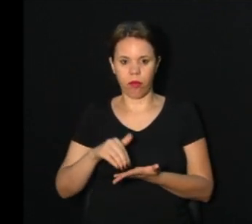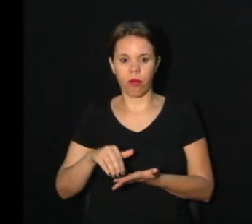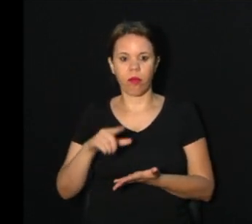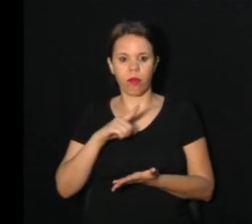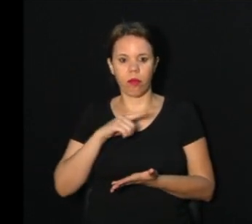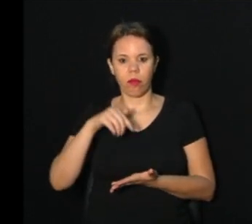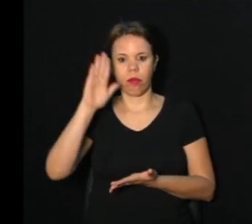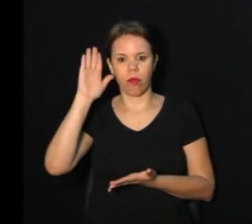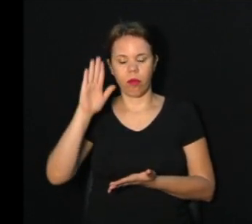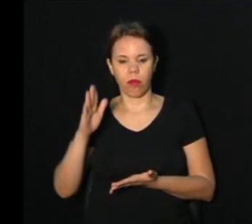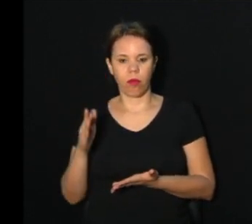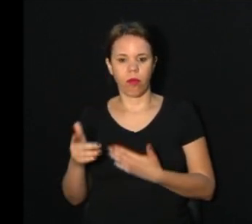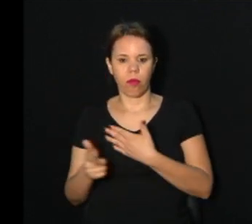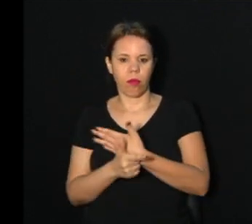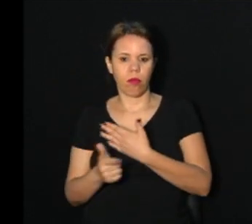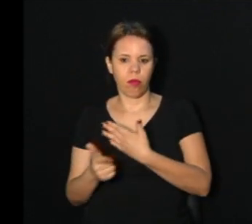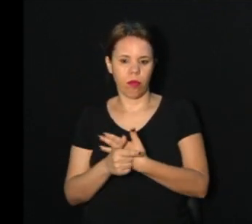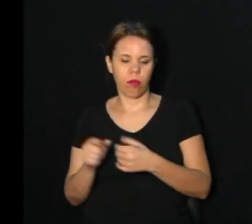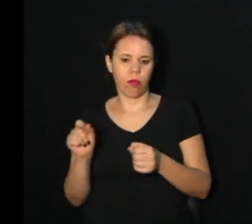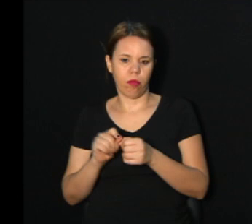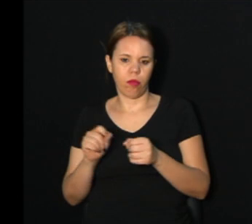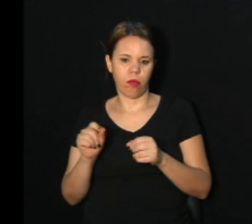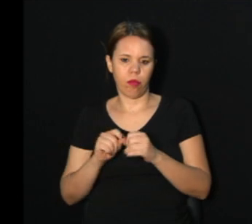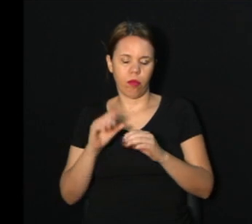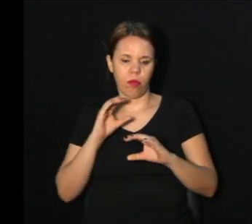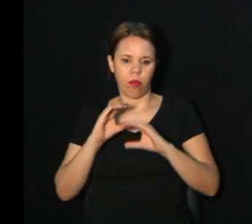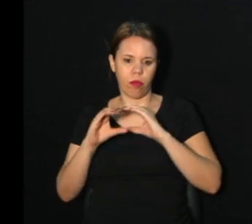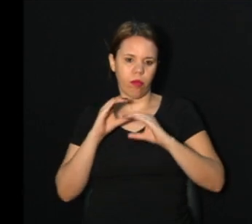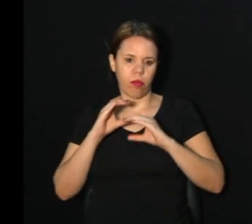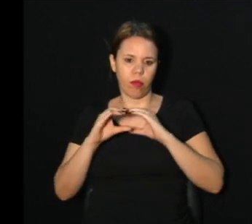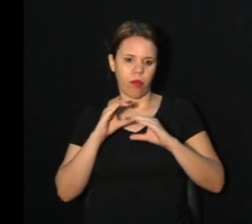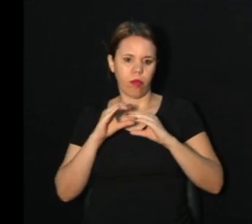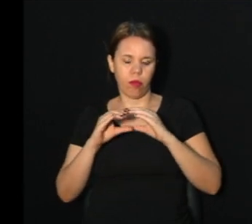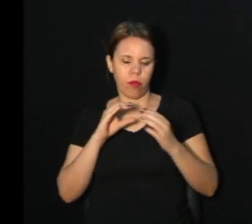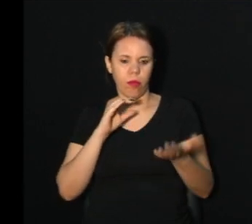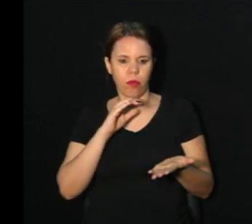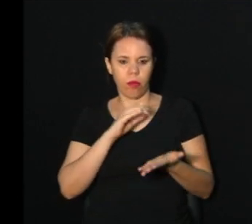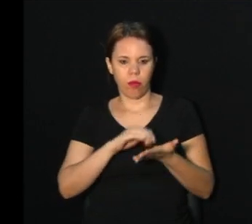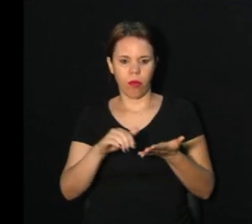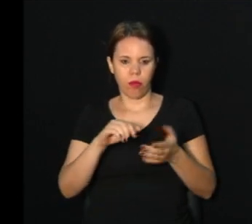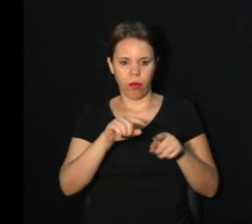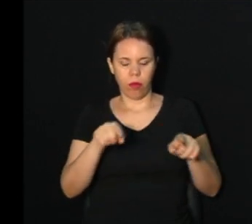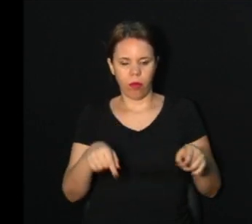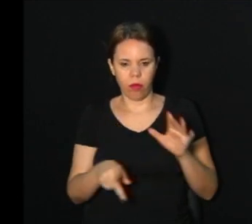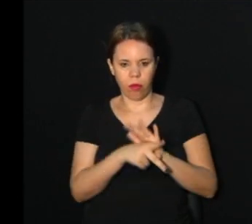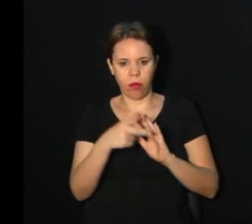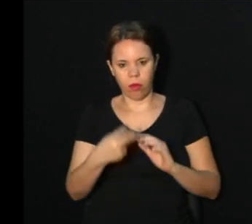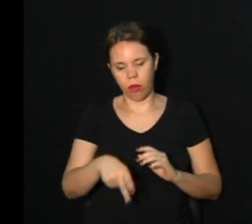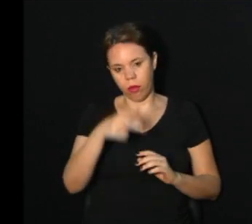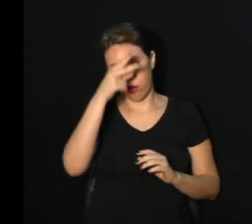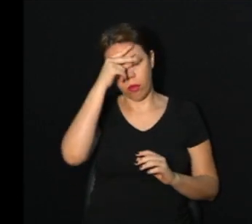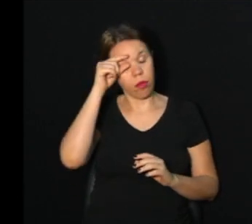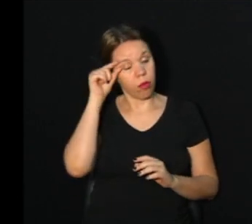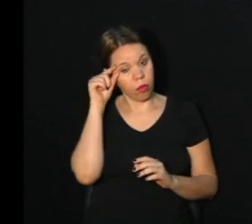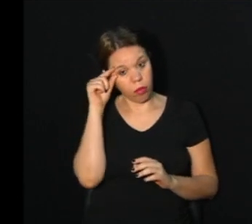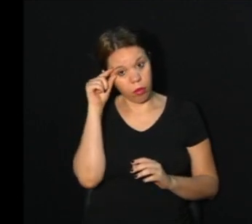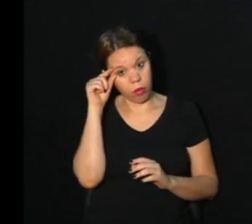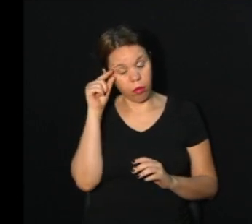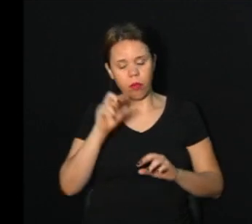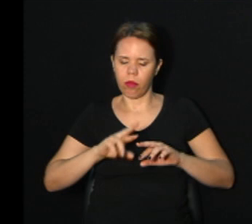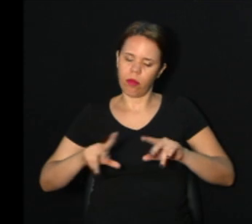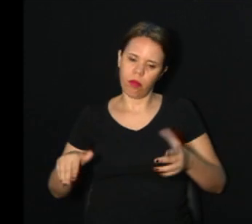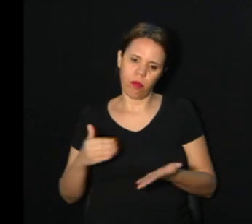muito mais essa função de fazer a interlocução com o gabinete do prefeito, também com as demais secretarias, para,